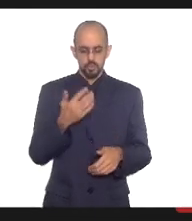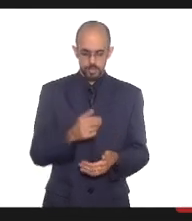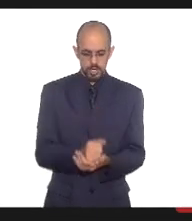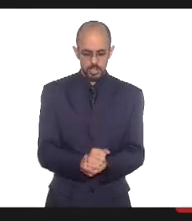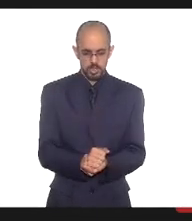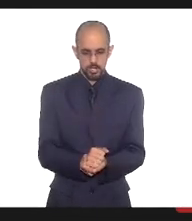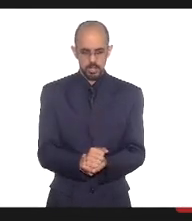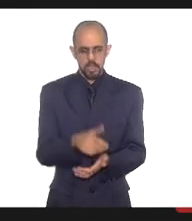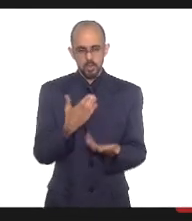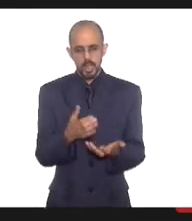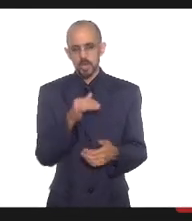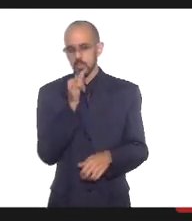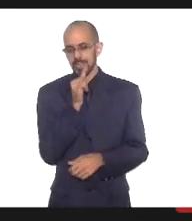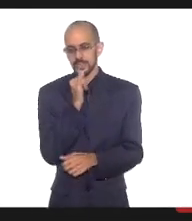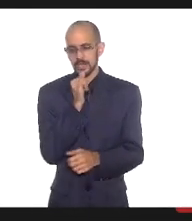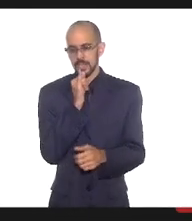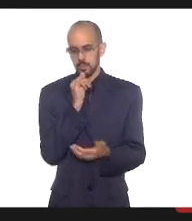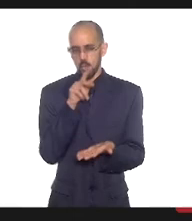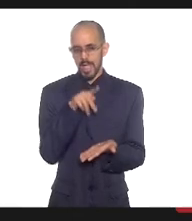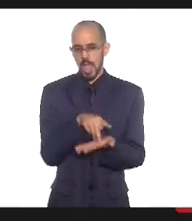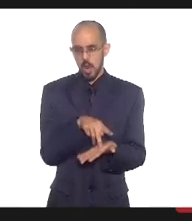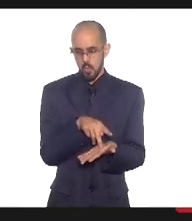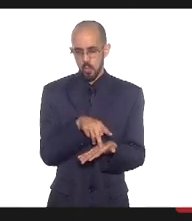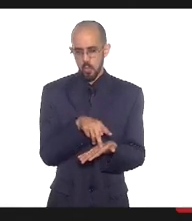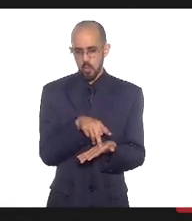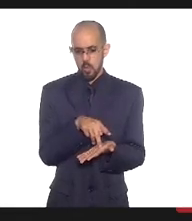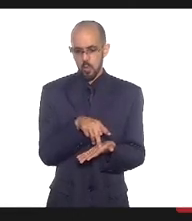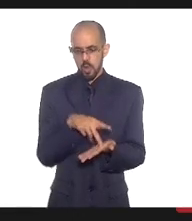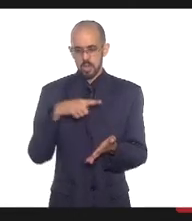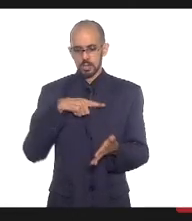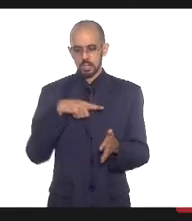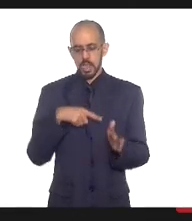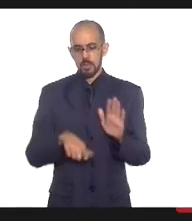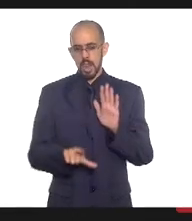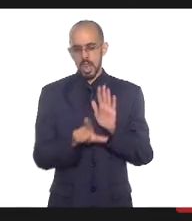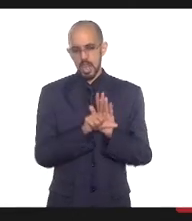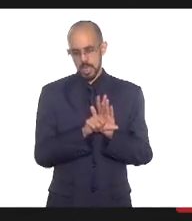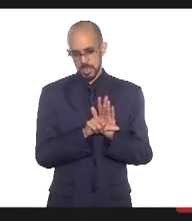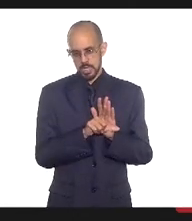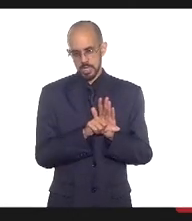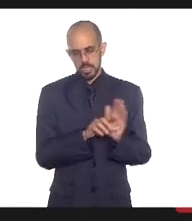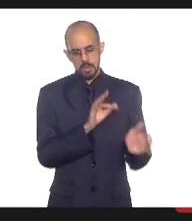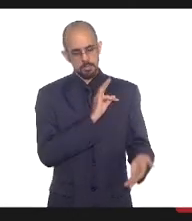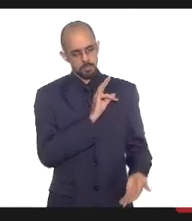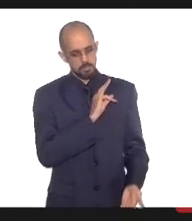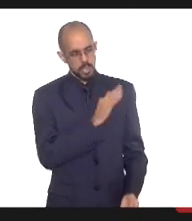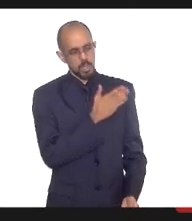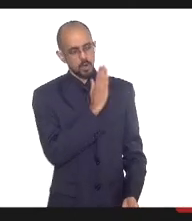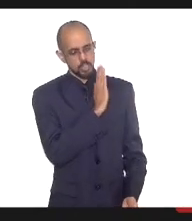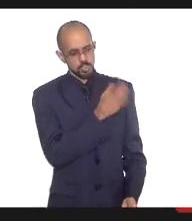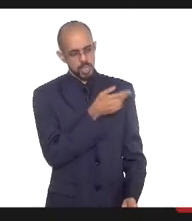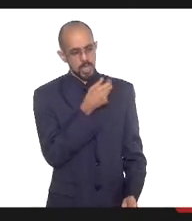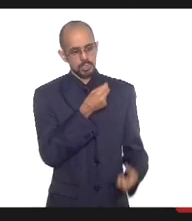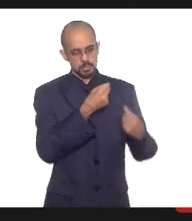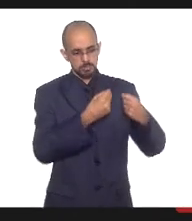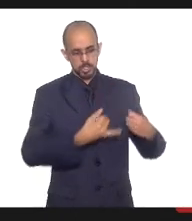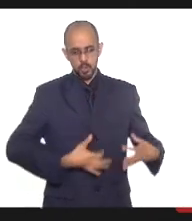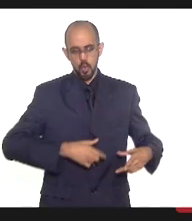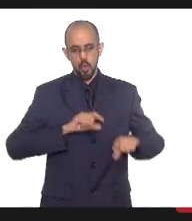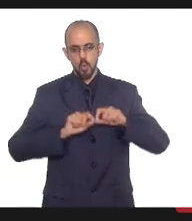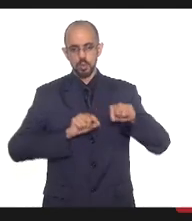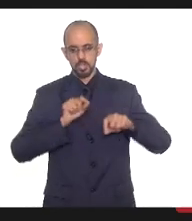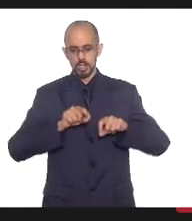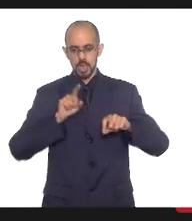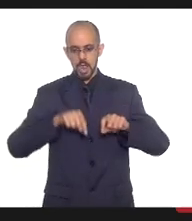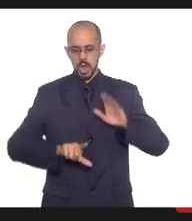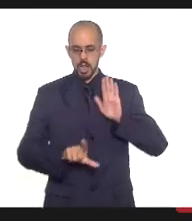exemplo concreto existe uma lei porque a deputada Martha Rocha aqui falou o quê que já é lei e os